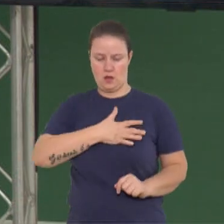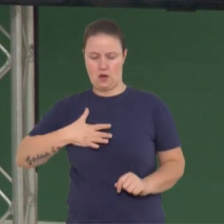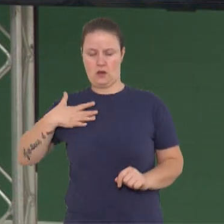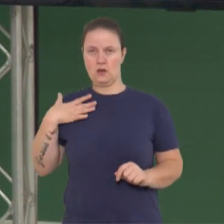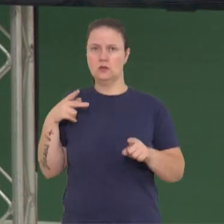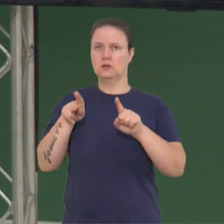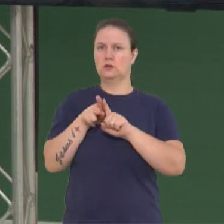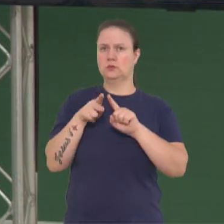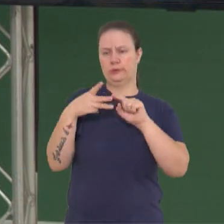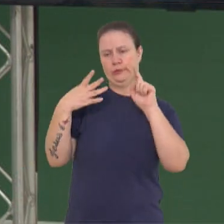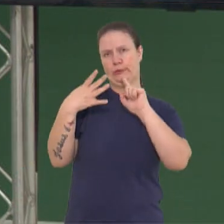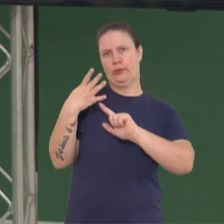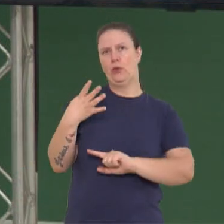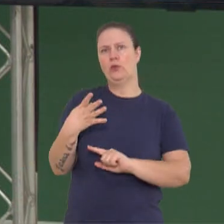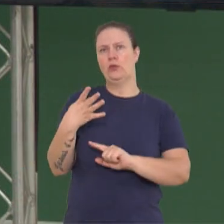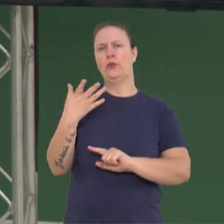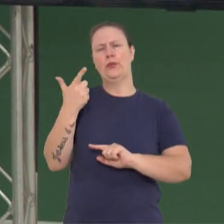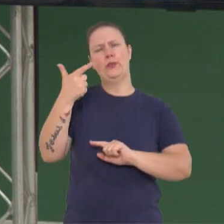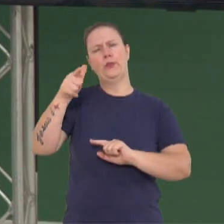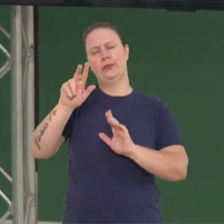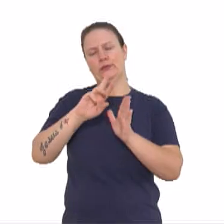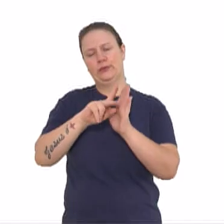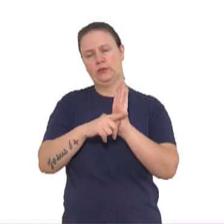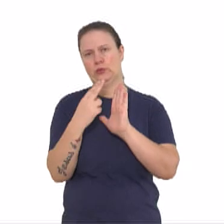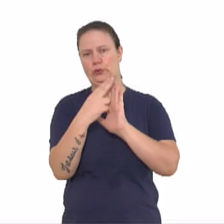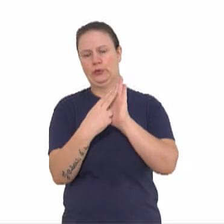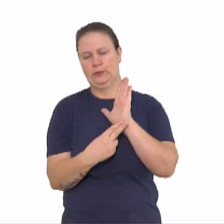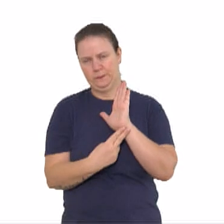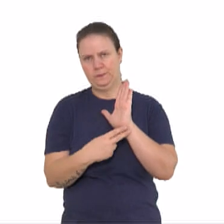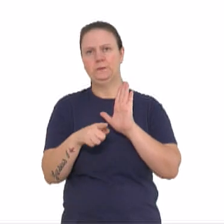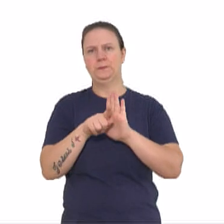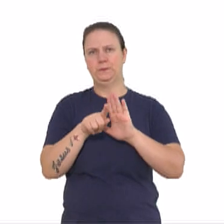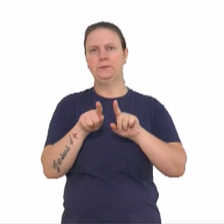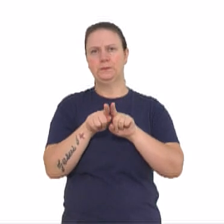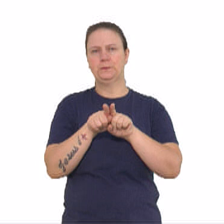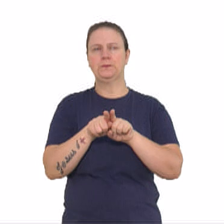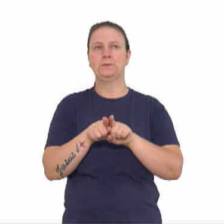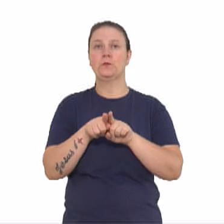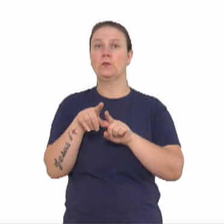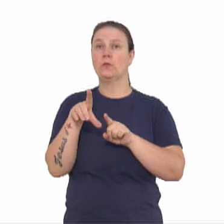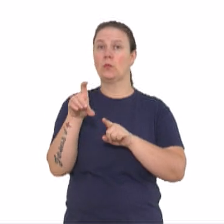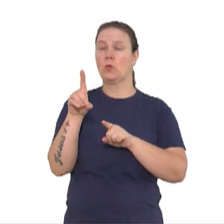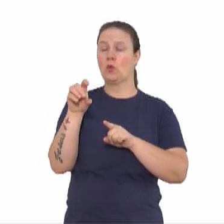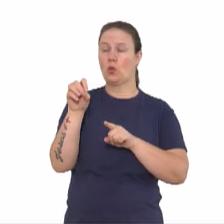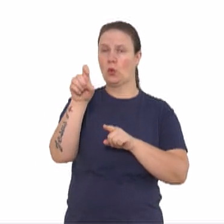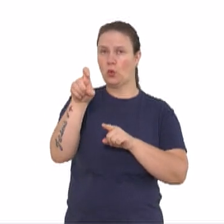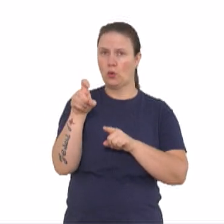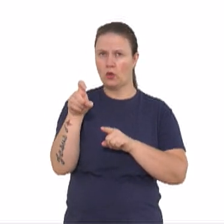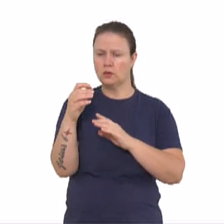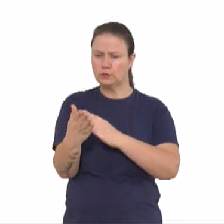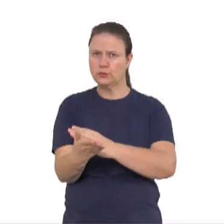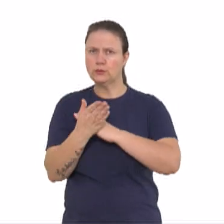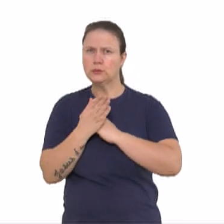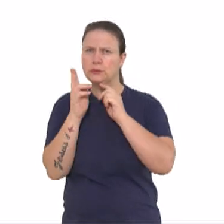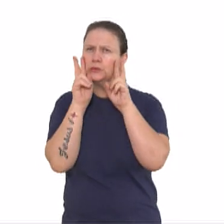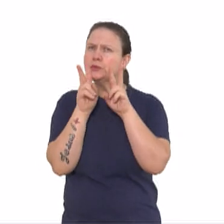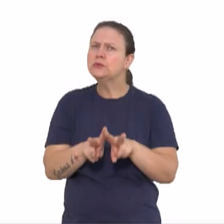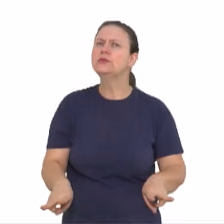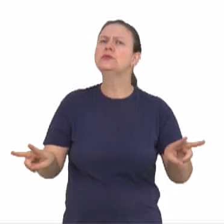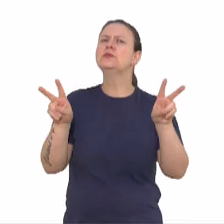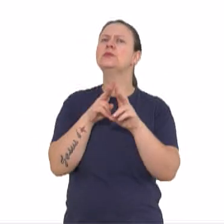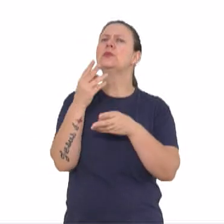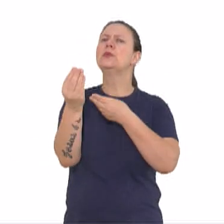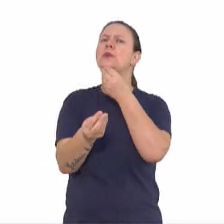Sexto Empírico, entre outros. A doxografia nos ajuda a ter uma visão de como os antigos entendiam